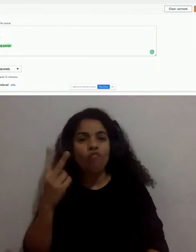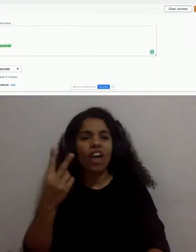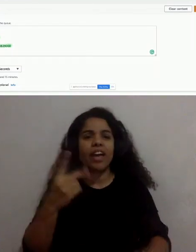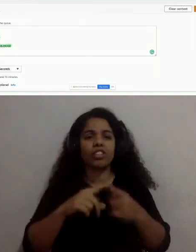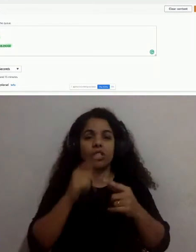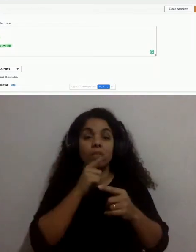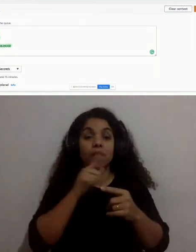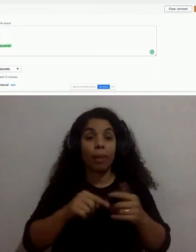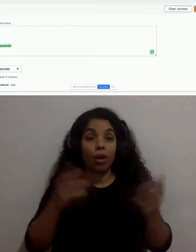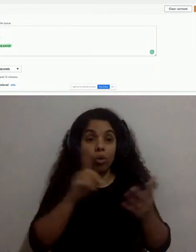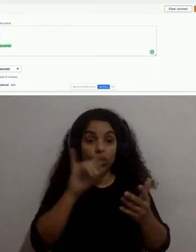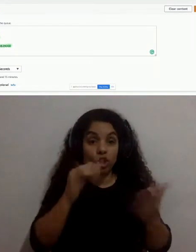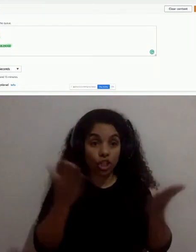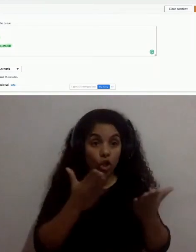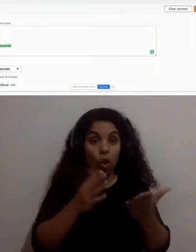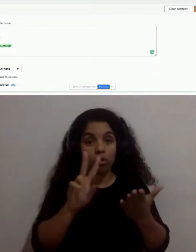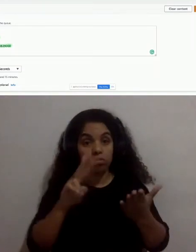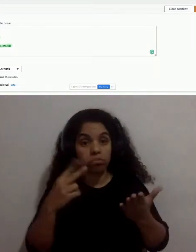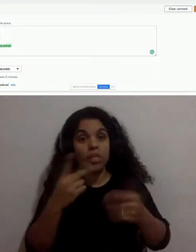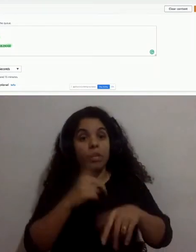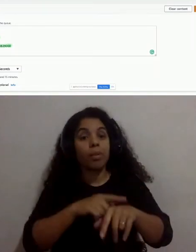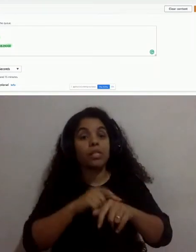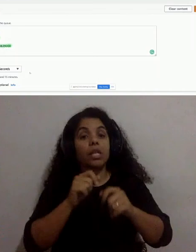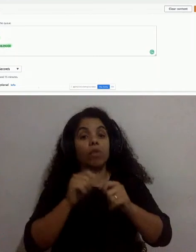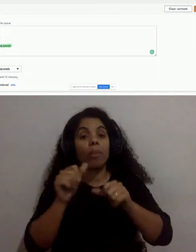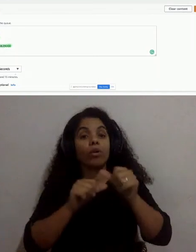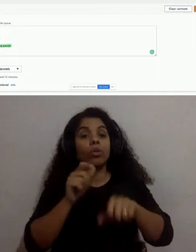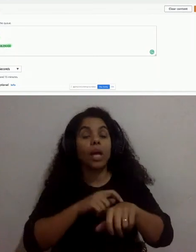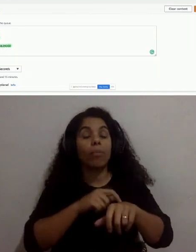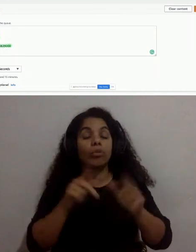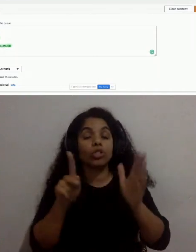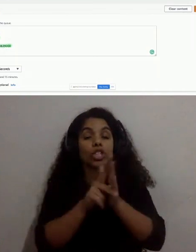o dia de hoje e consegue transformar nesse tempo de máquina, tá?